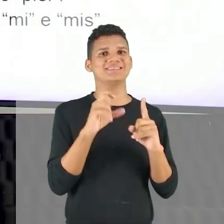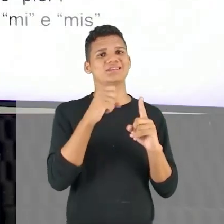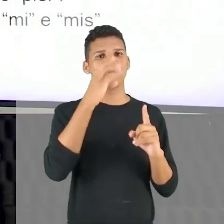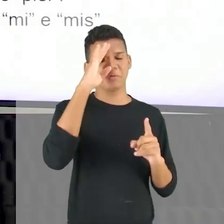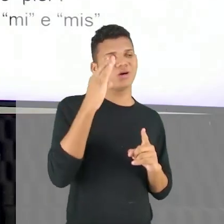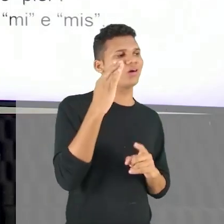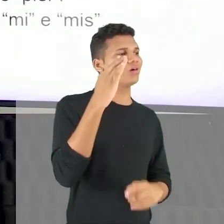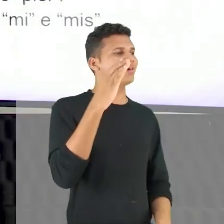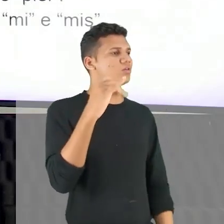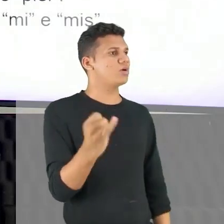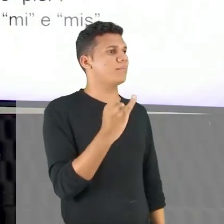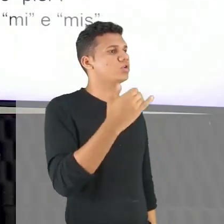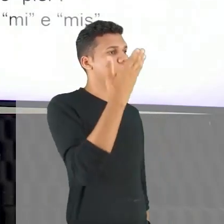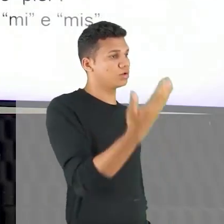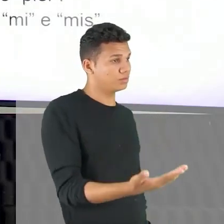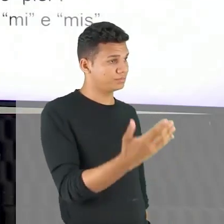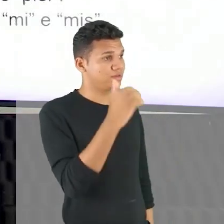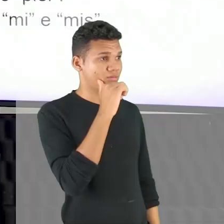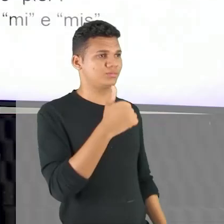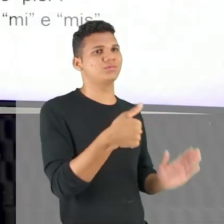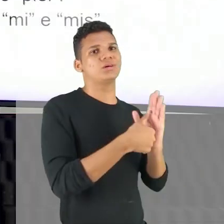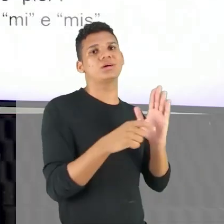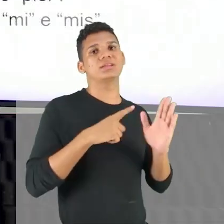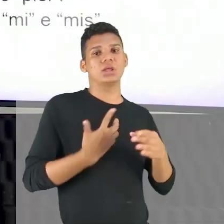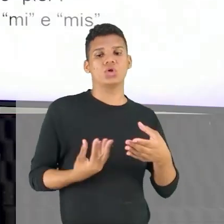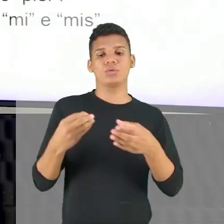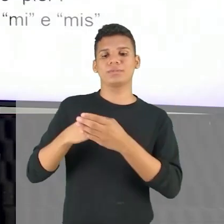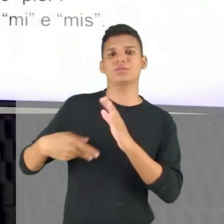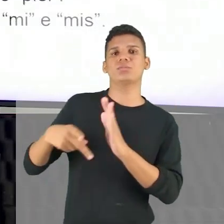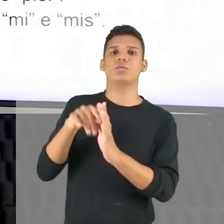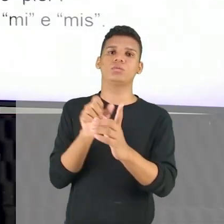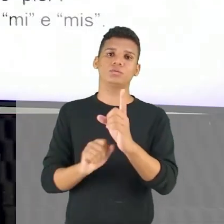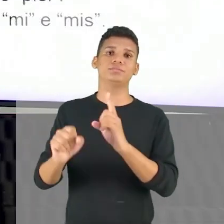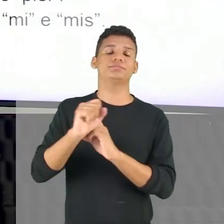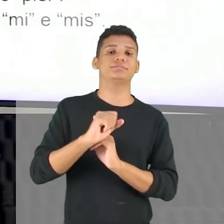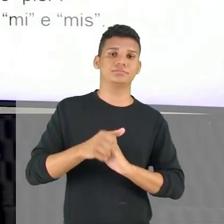né? A importância que elas têm dentro da sociedade, tá?